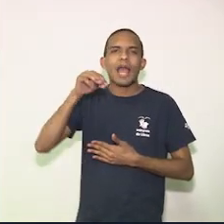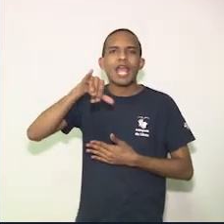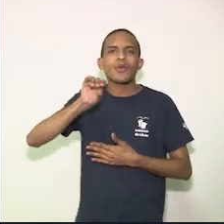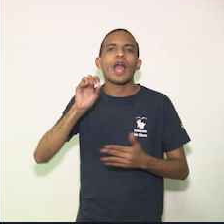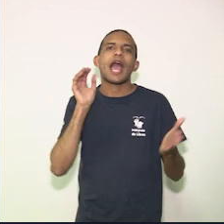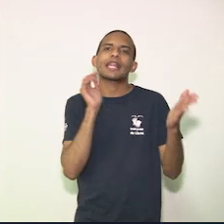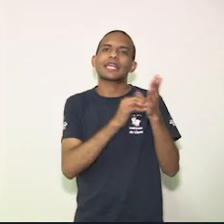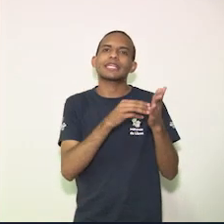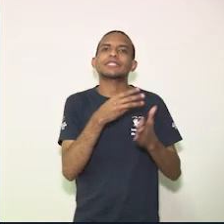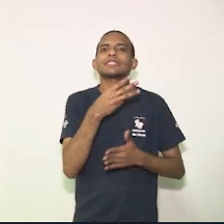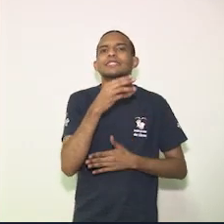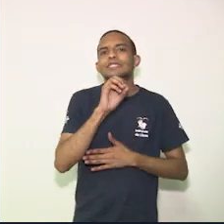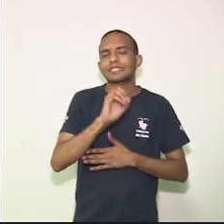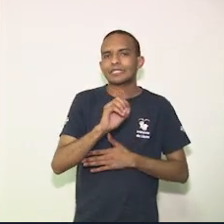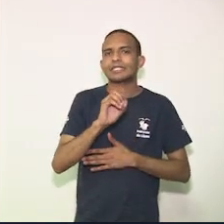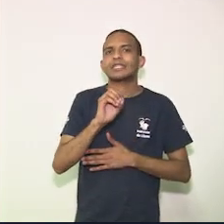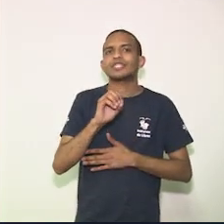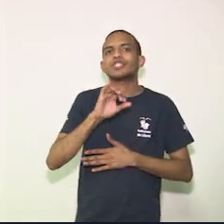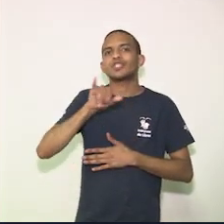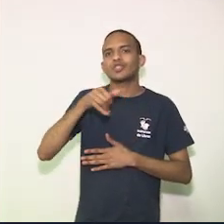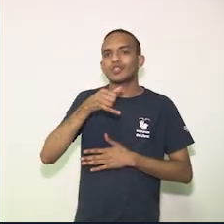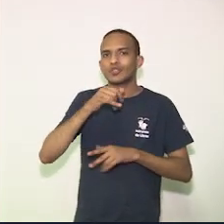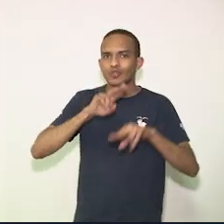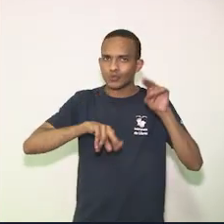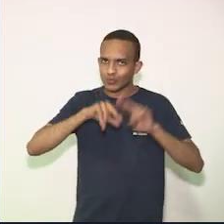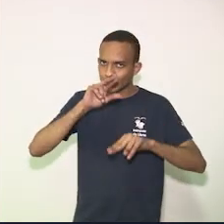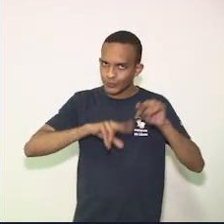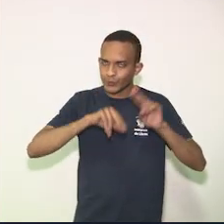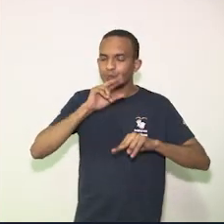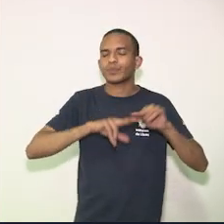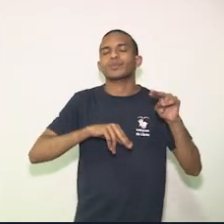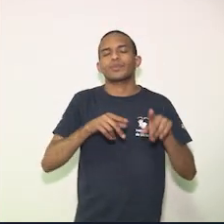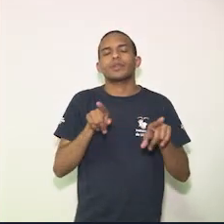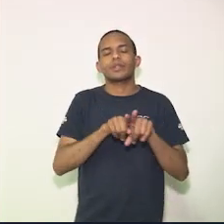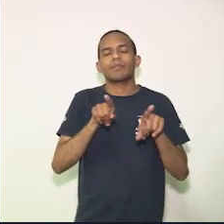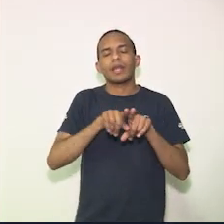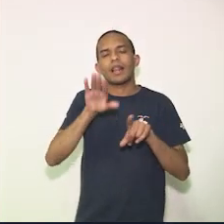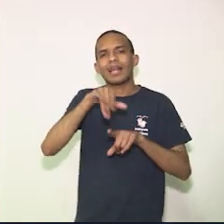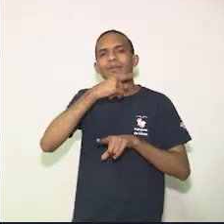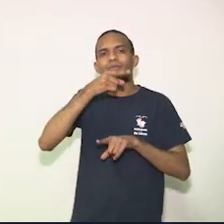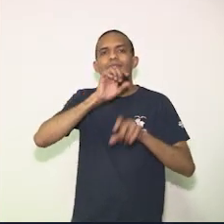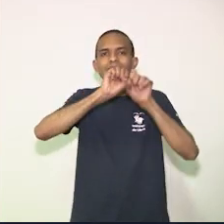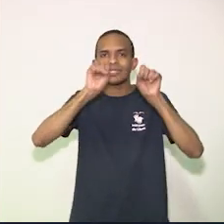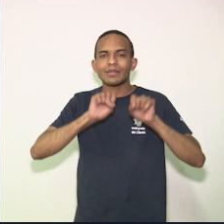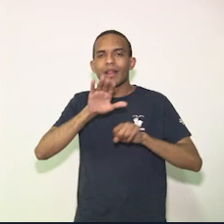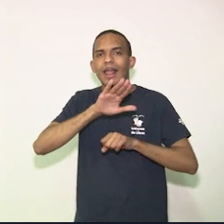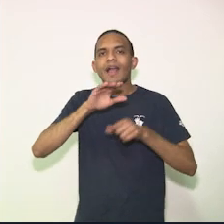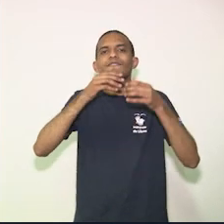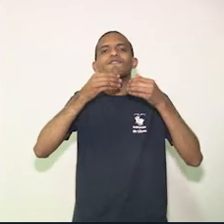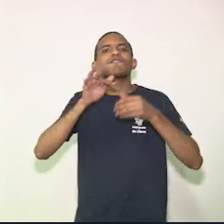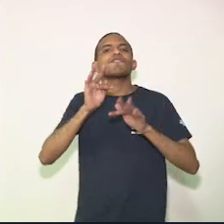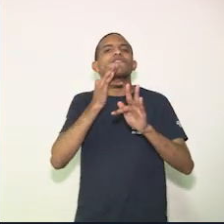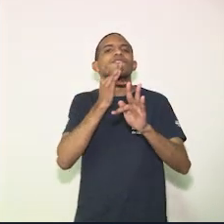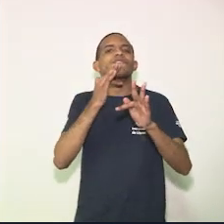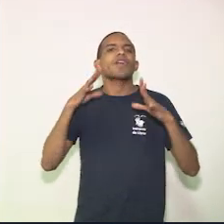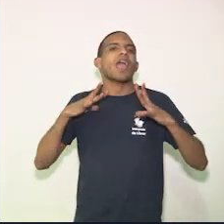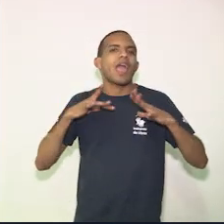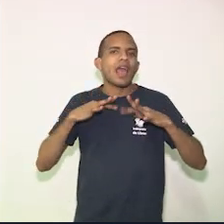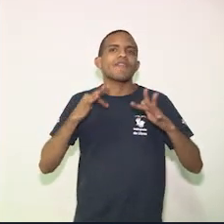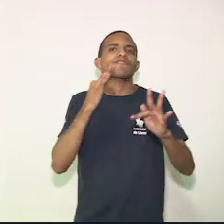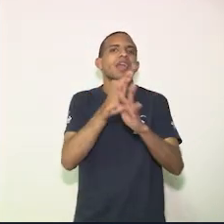seguida, o sistema deu férias escolares às crianças de